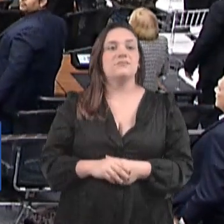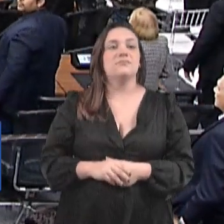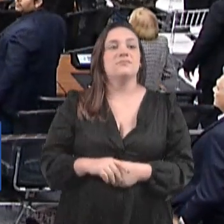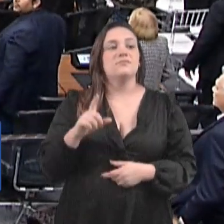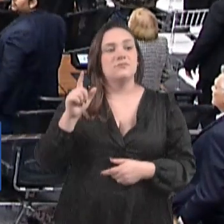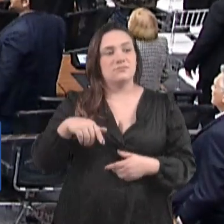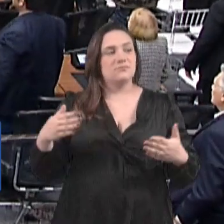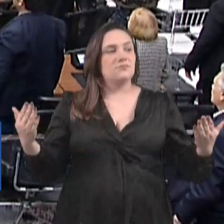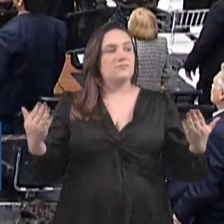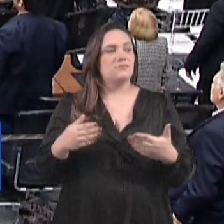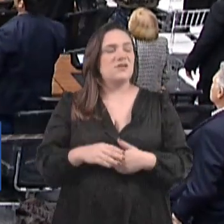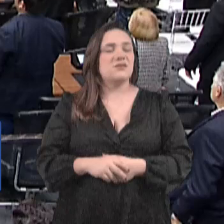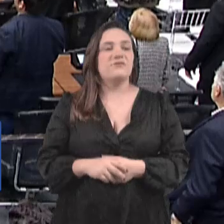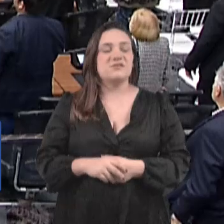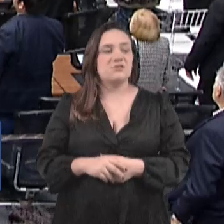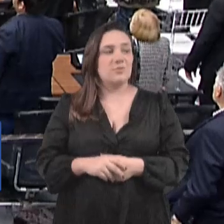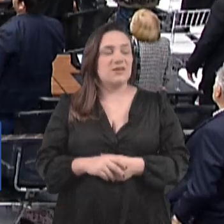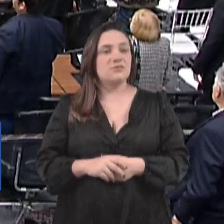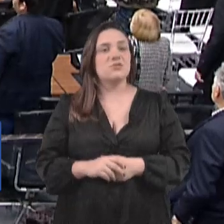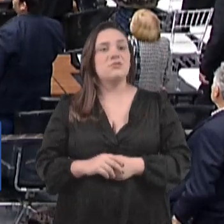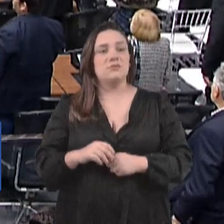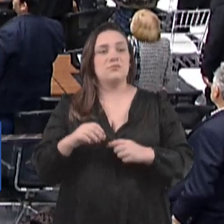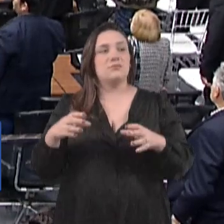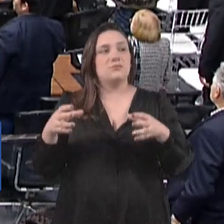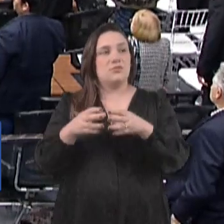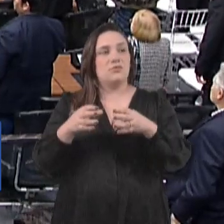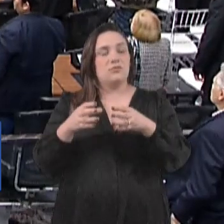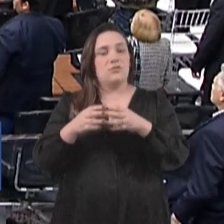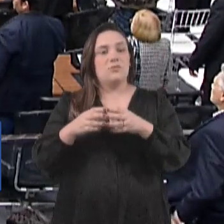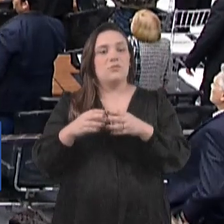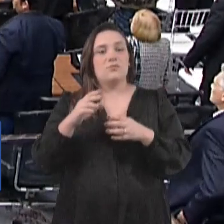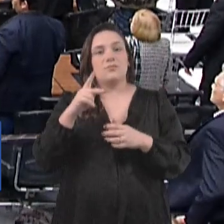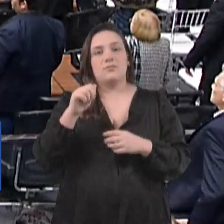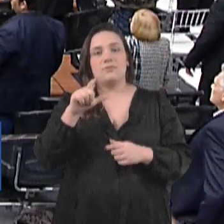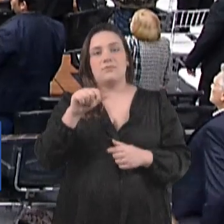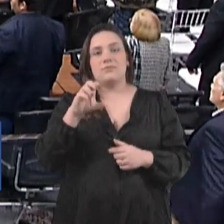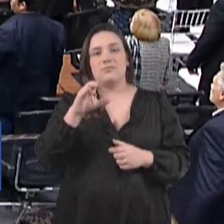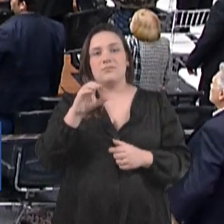o receptivo aqui no saguão do Palácio Guaicurus.